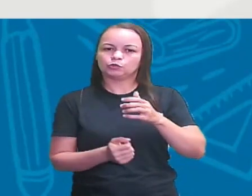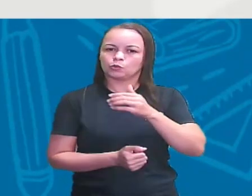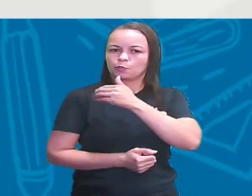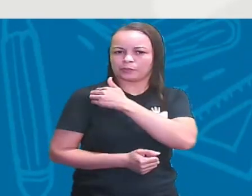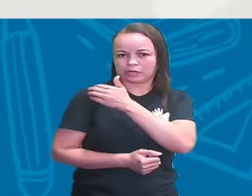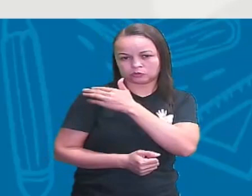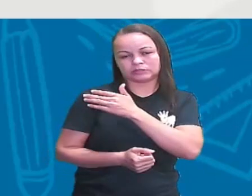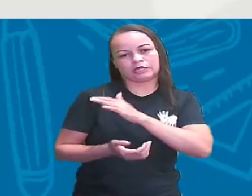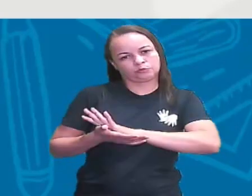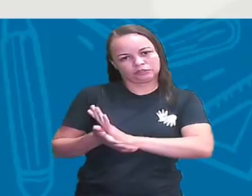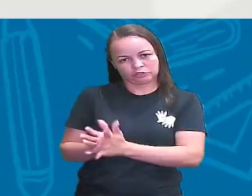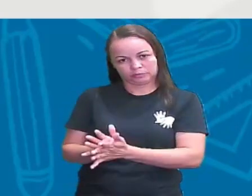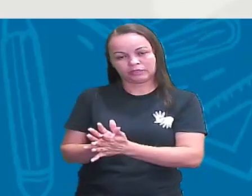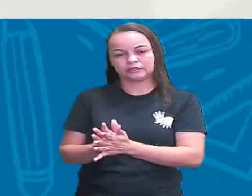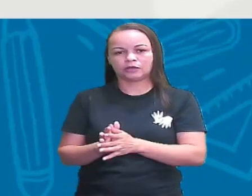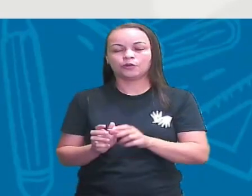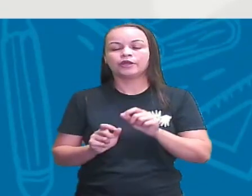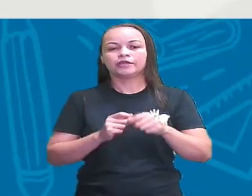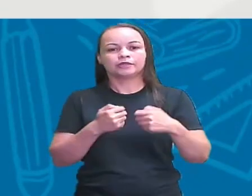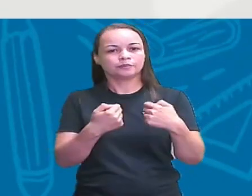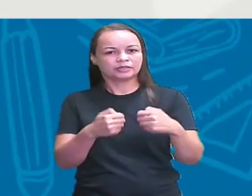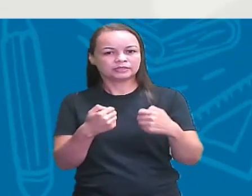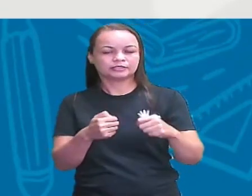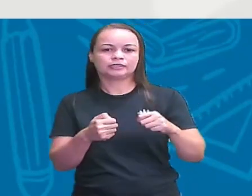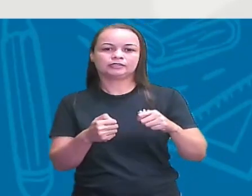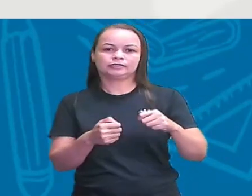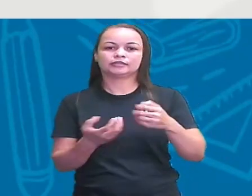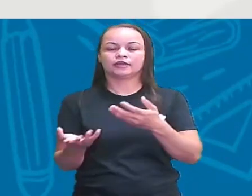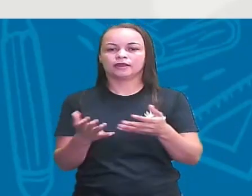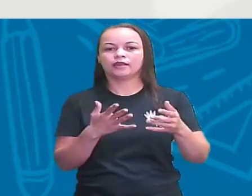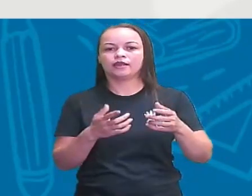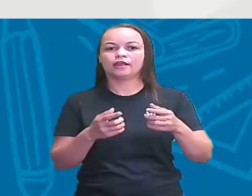numa discriminação e que deve ser evitado, tá?